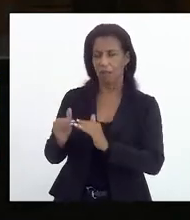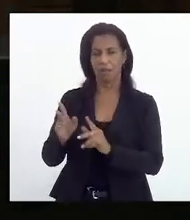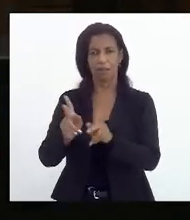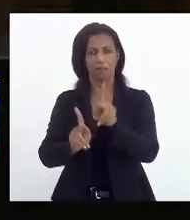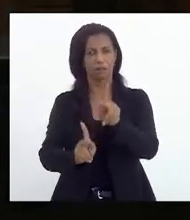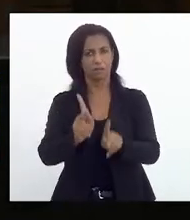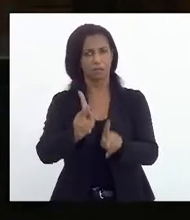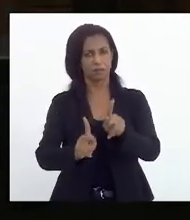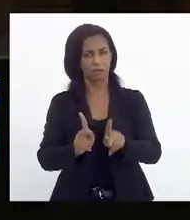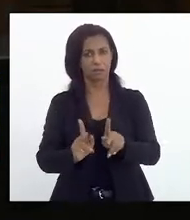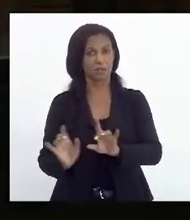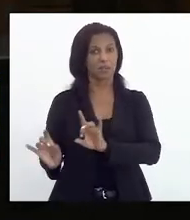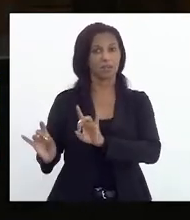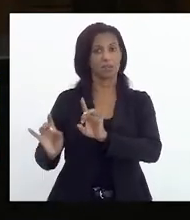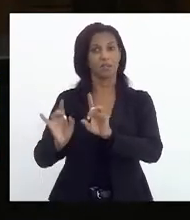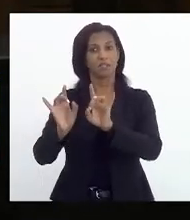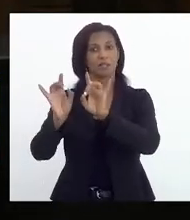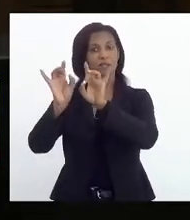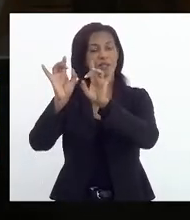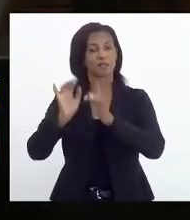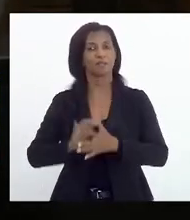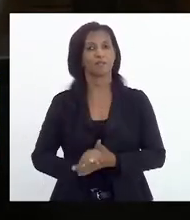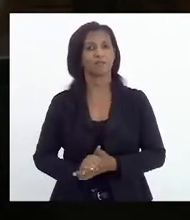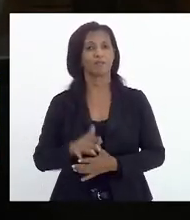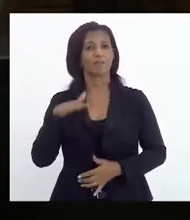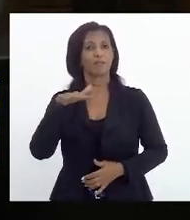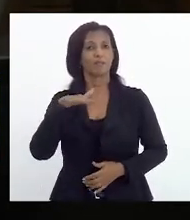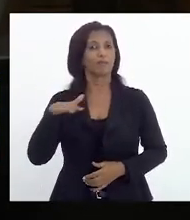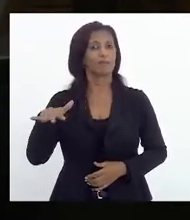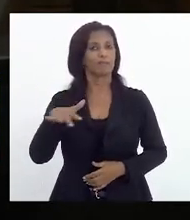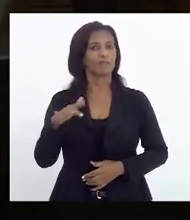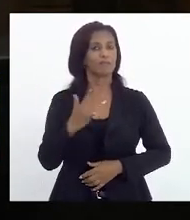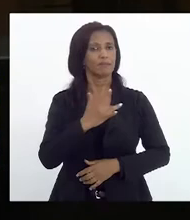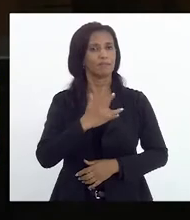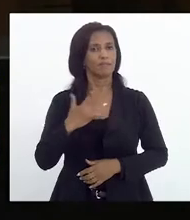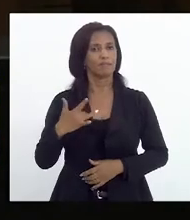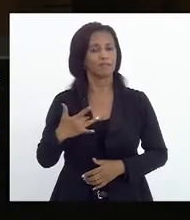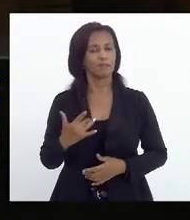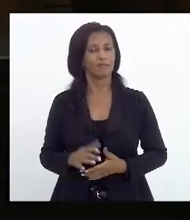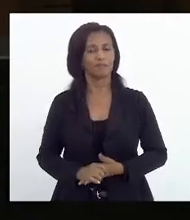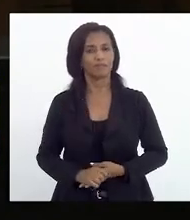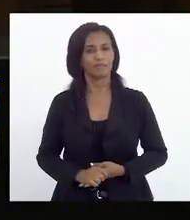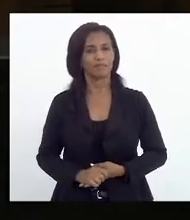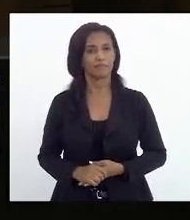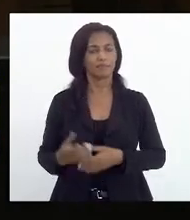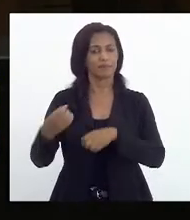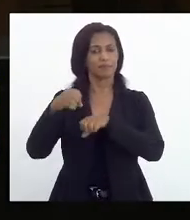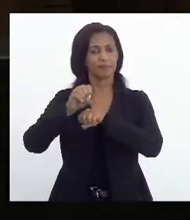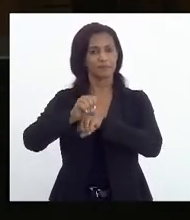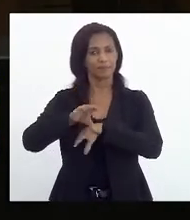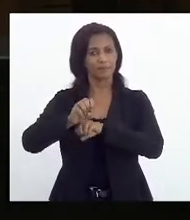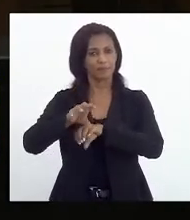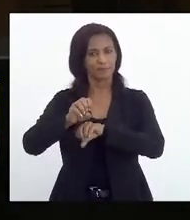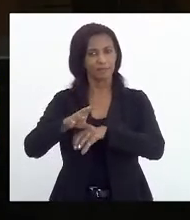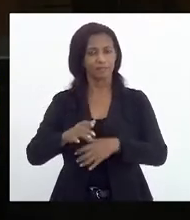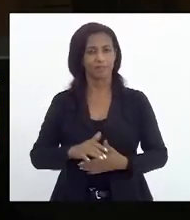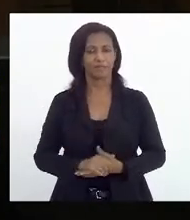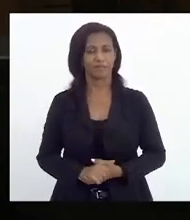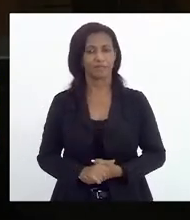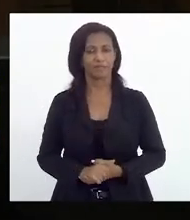e em especial na área da saúde da educação